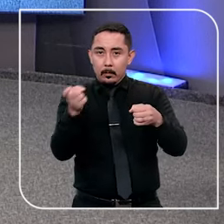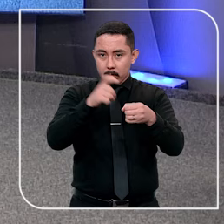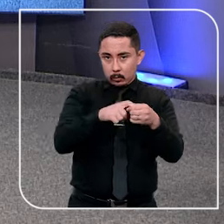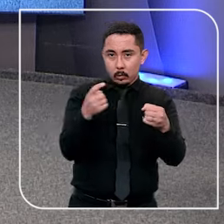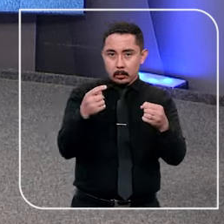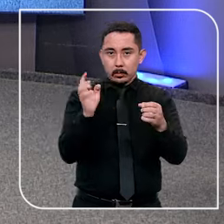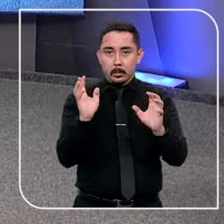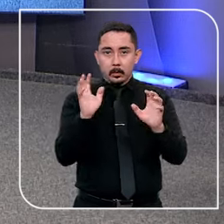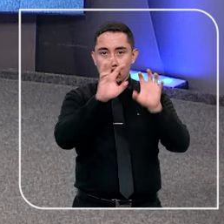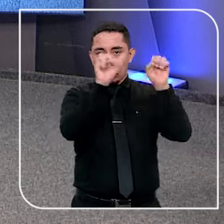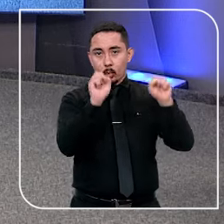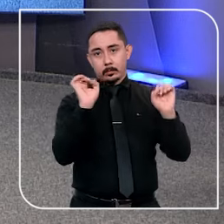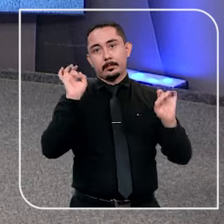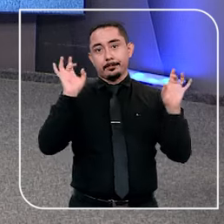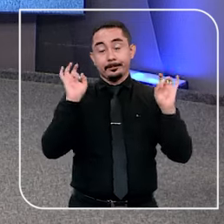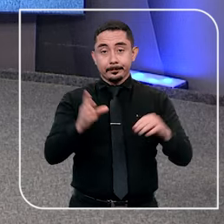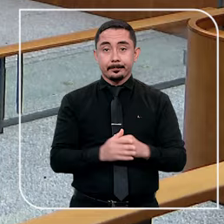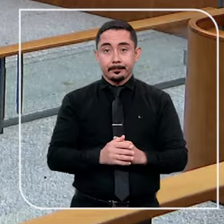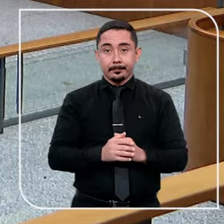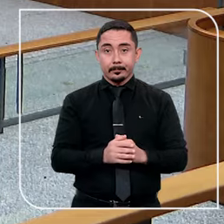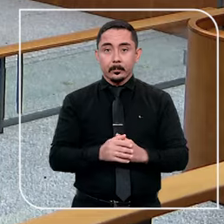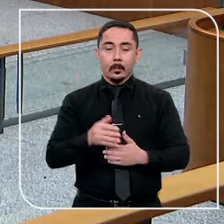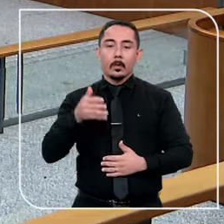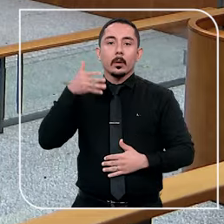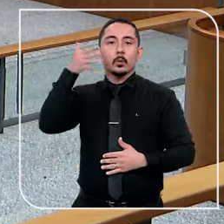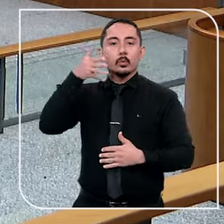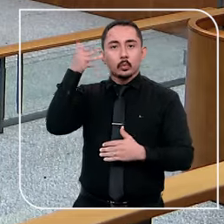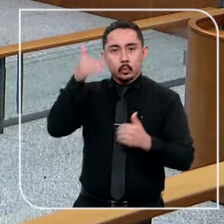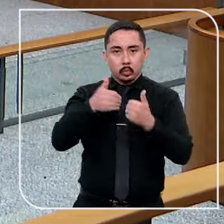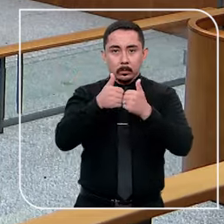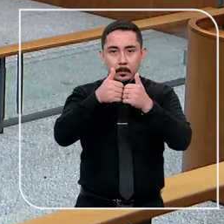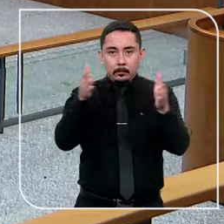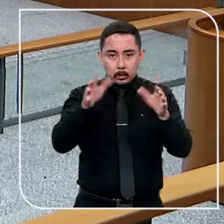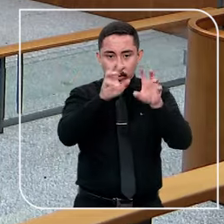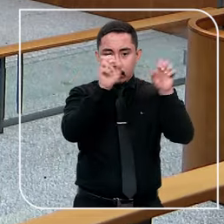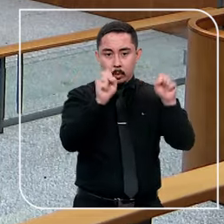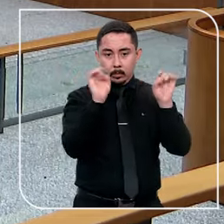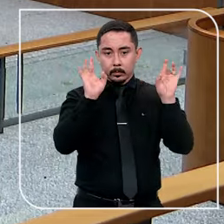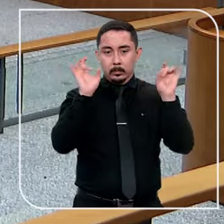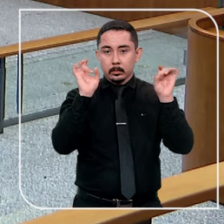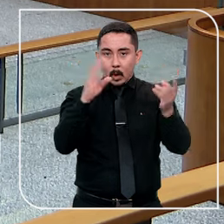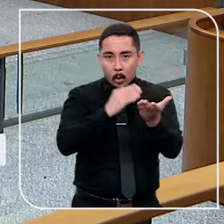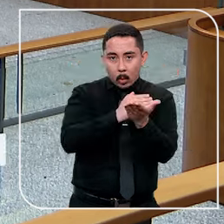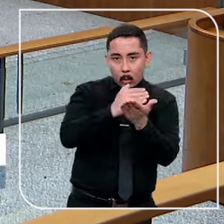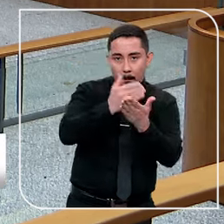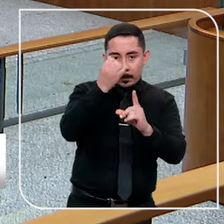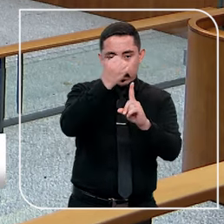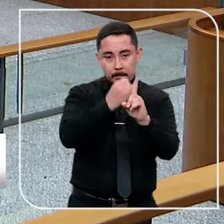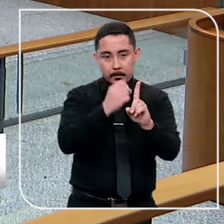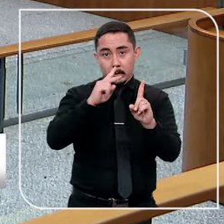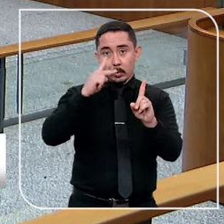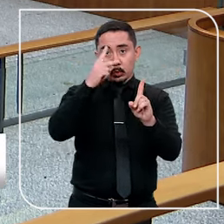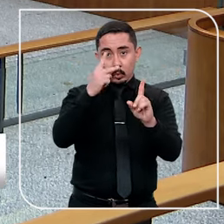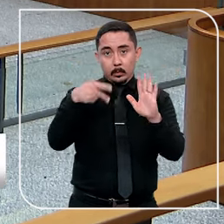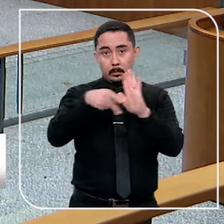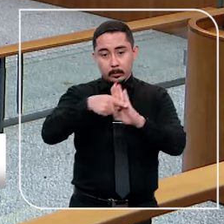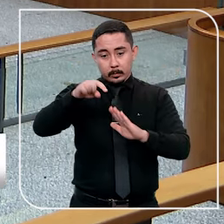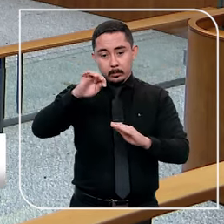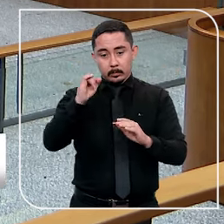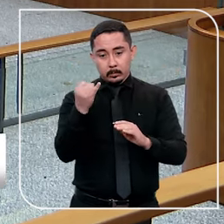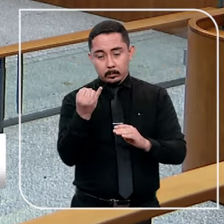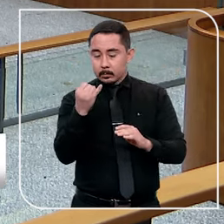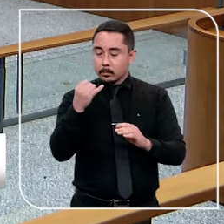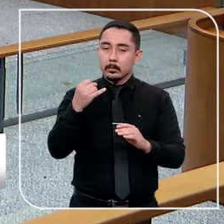trabalhos ocorreu na corte especial no discurso de abertura da Sessão da corte especial que deu início ao segundo semestre forense